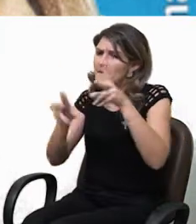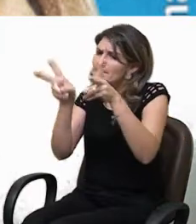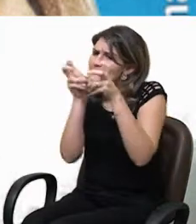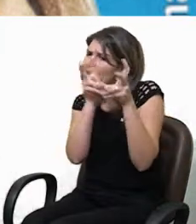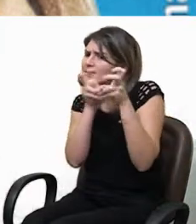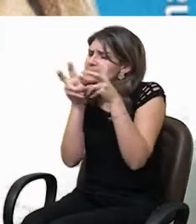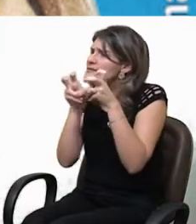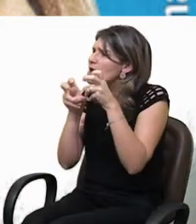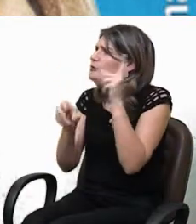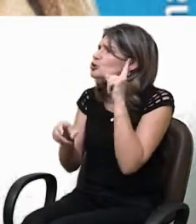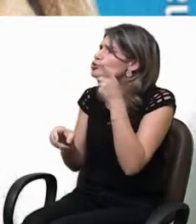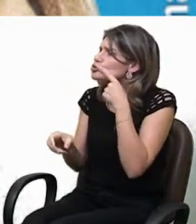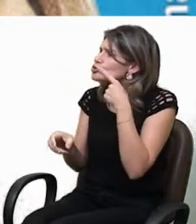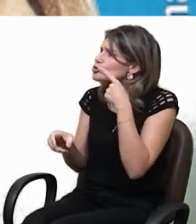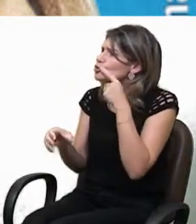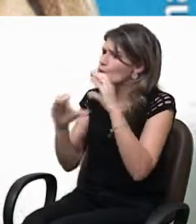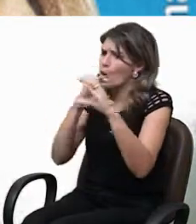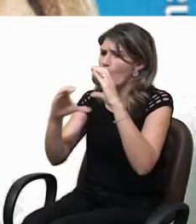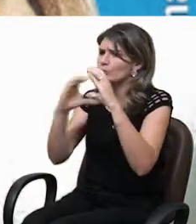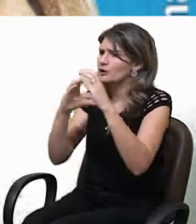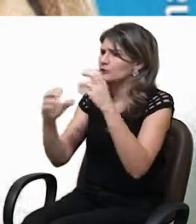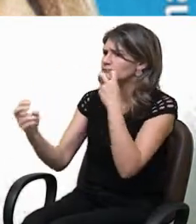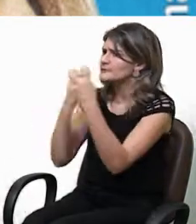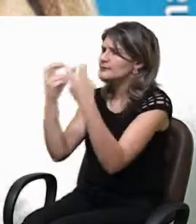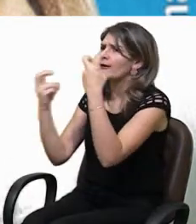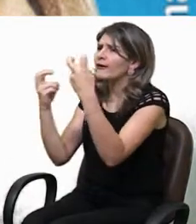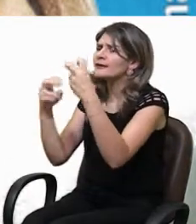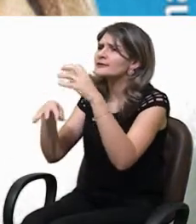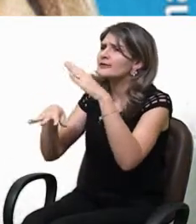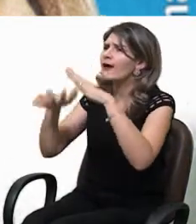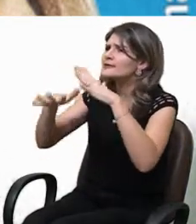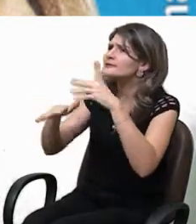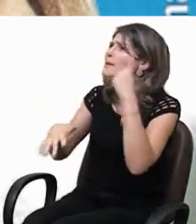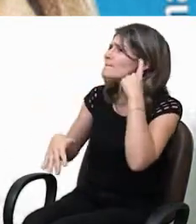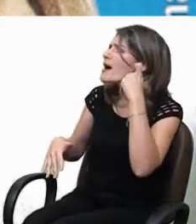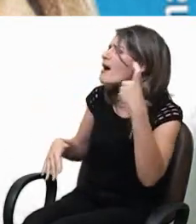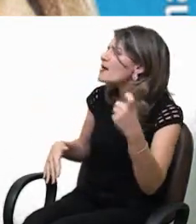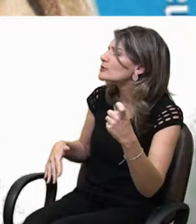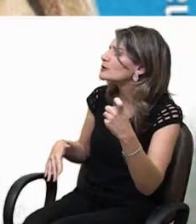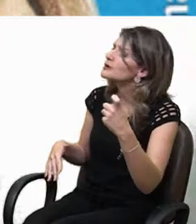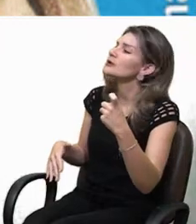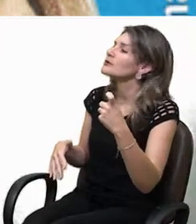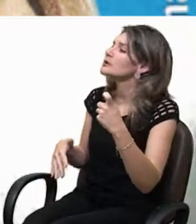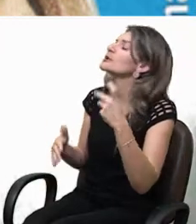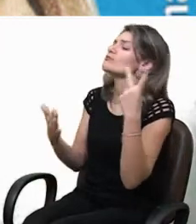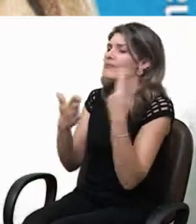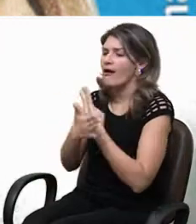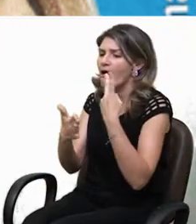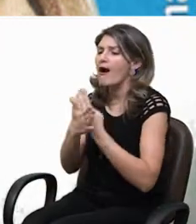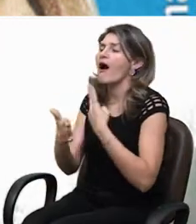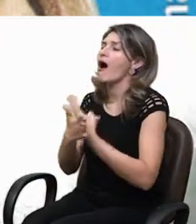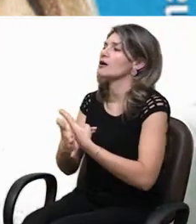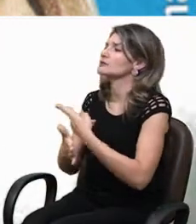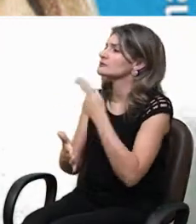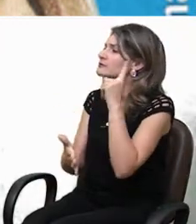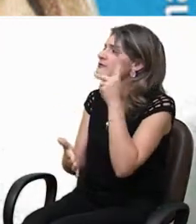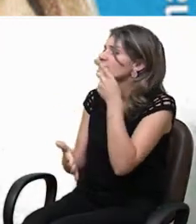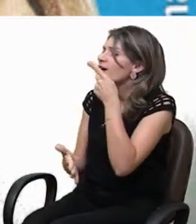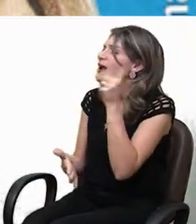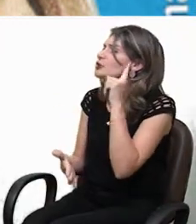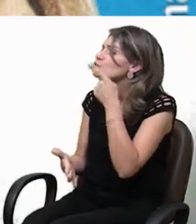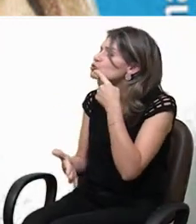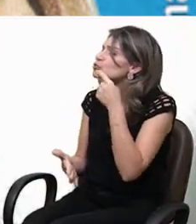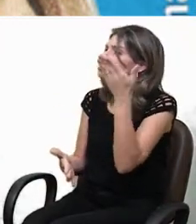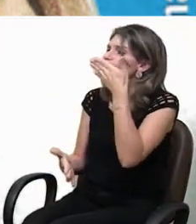você percebe surdos se comunicando e tem barulho, eles gritam. Então é incorreto, é pejorativo a gente falar que